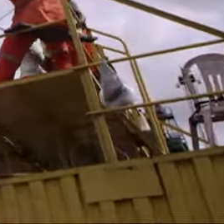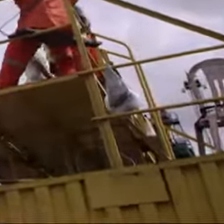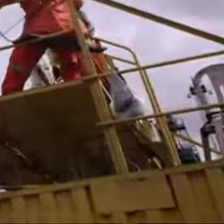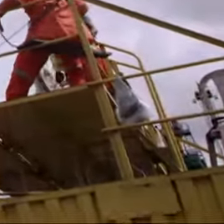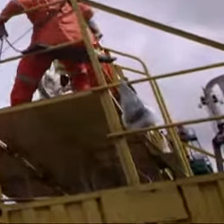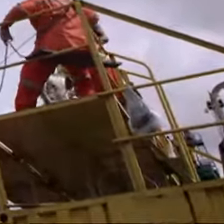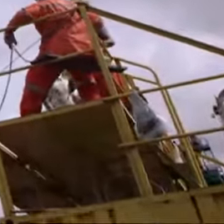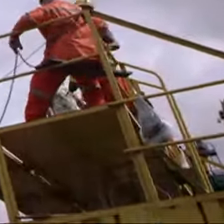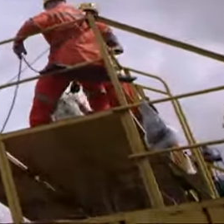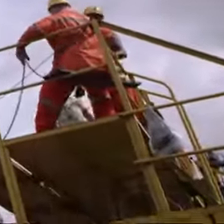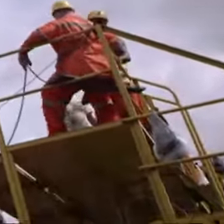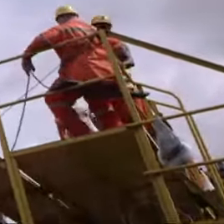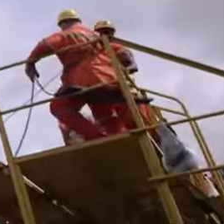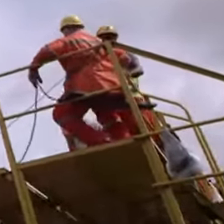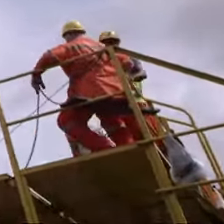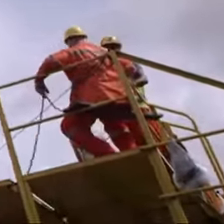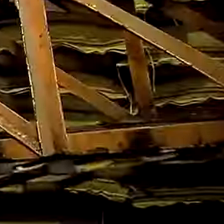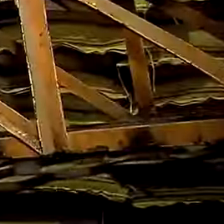Tchau.